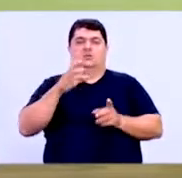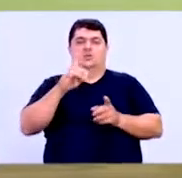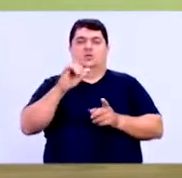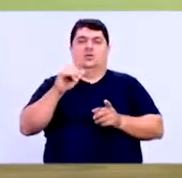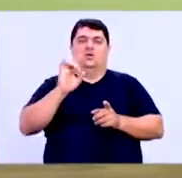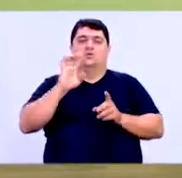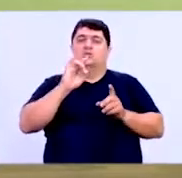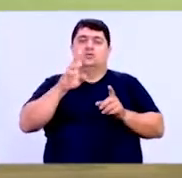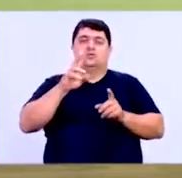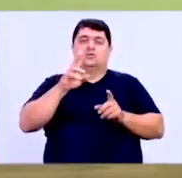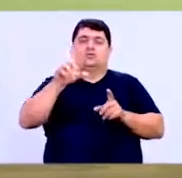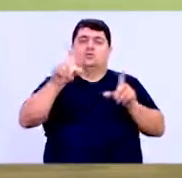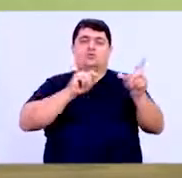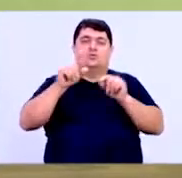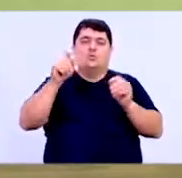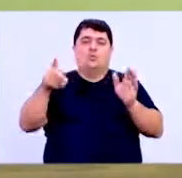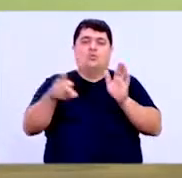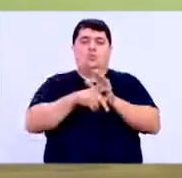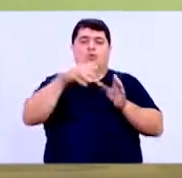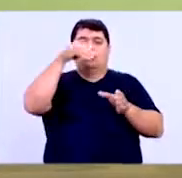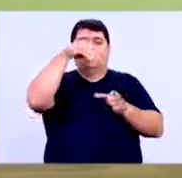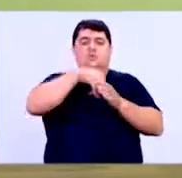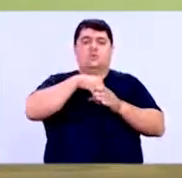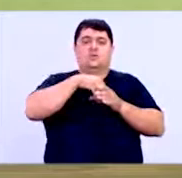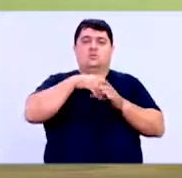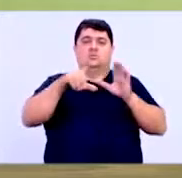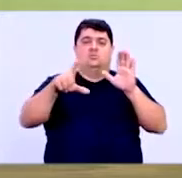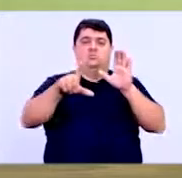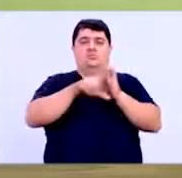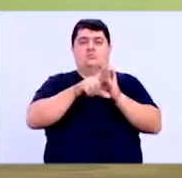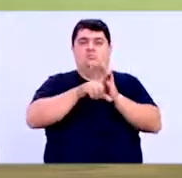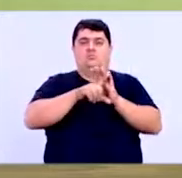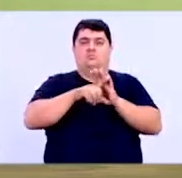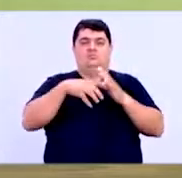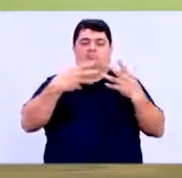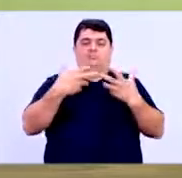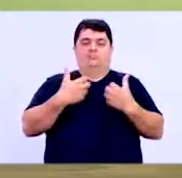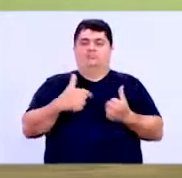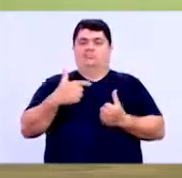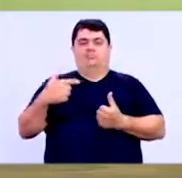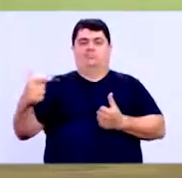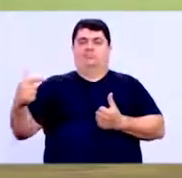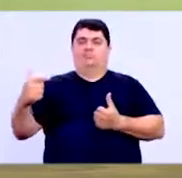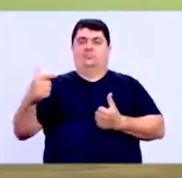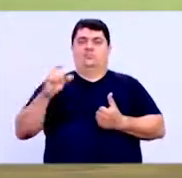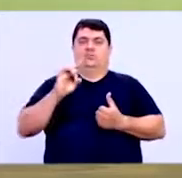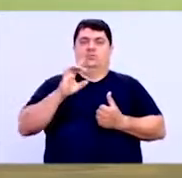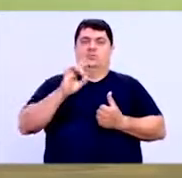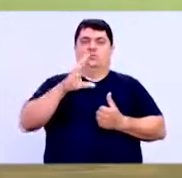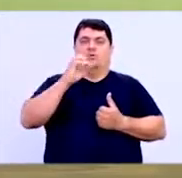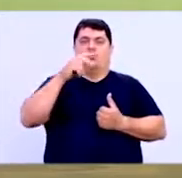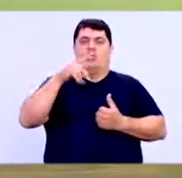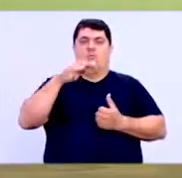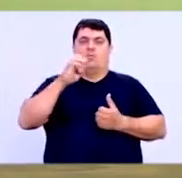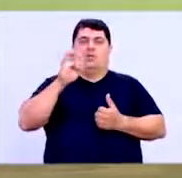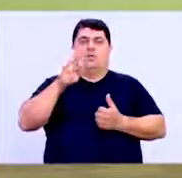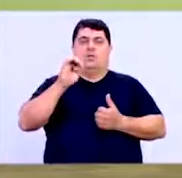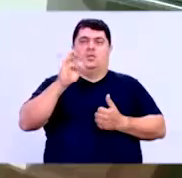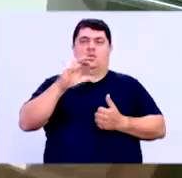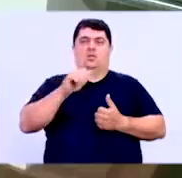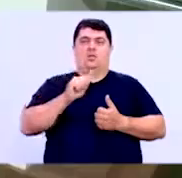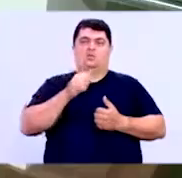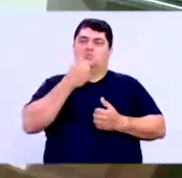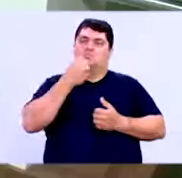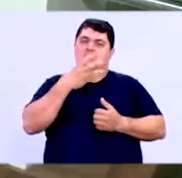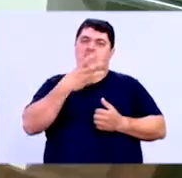para tomadas de decisões internas. A legislação contábil não aceita o regime de caixa, sim de competência. Você quer comentar, Denise? É